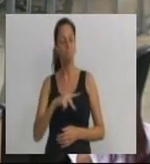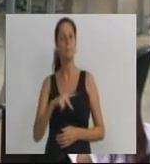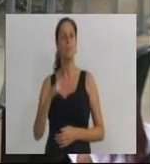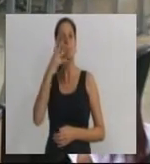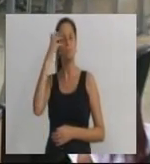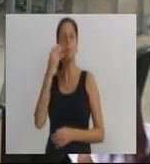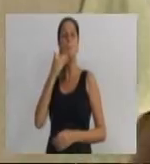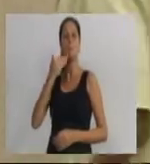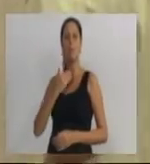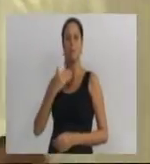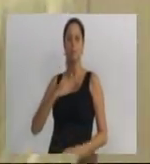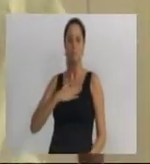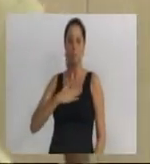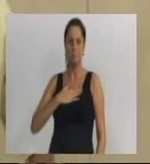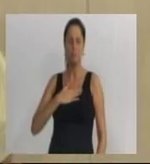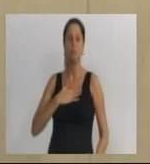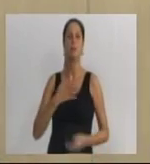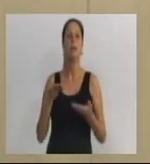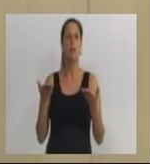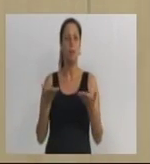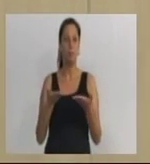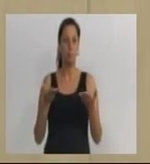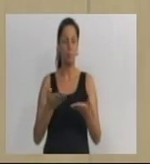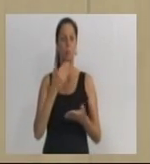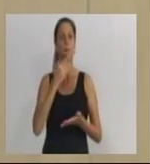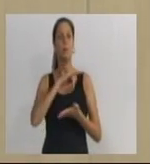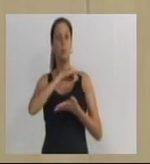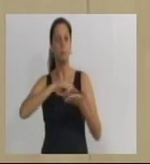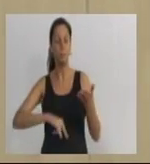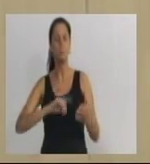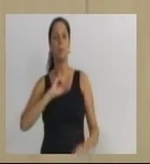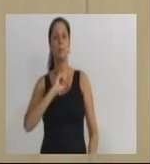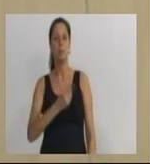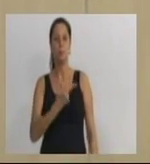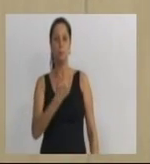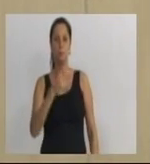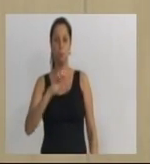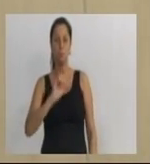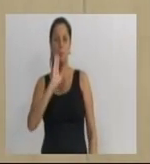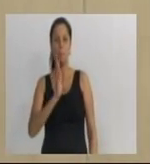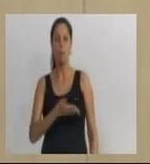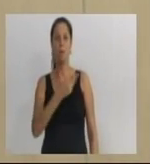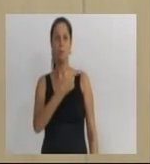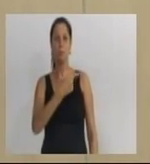eu estou dando entrada pela ordem do requerimento 129/2016,